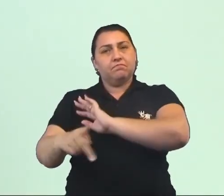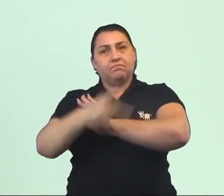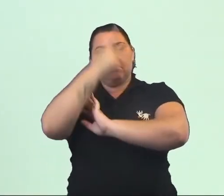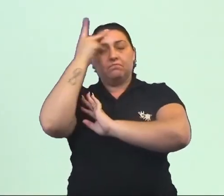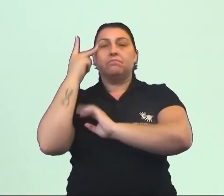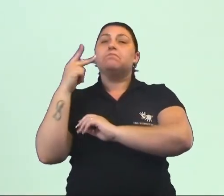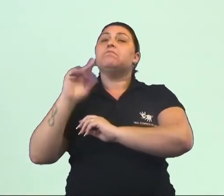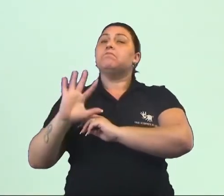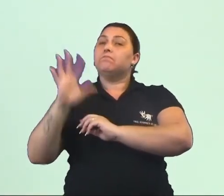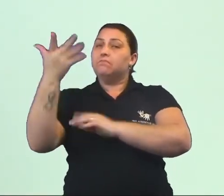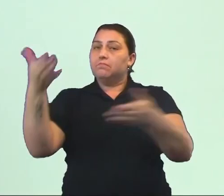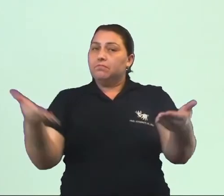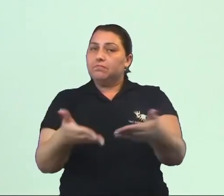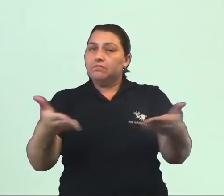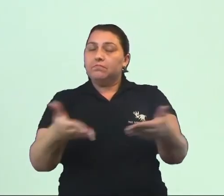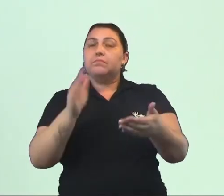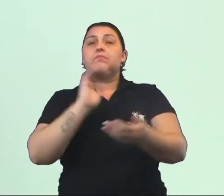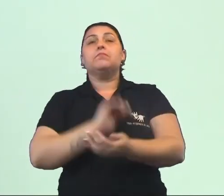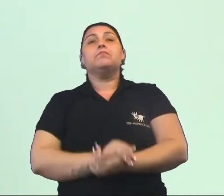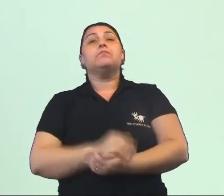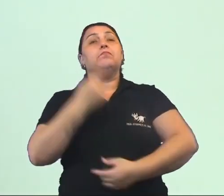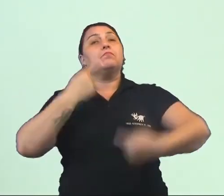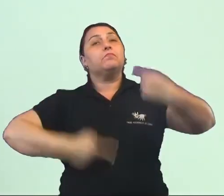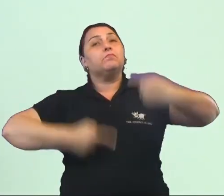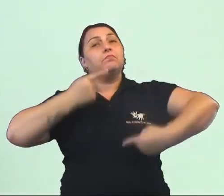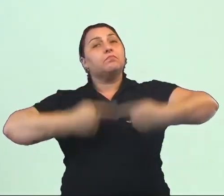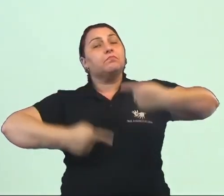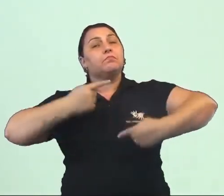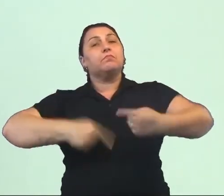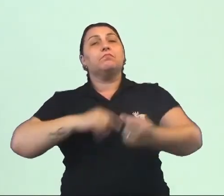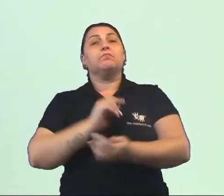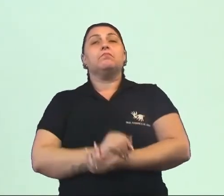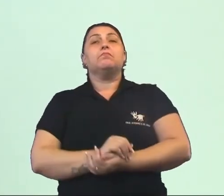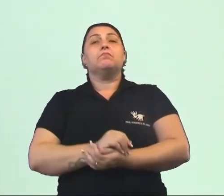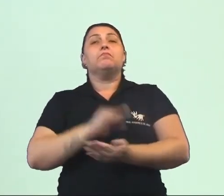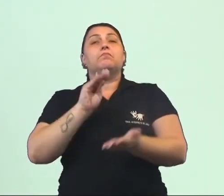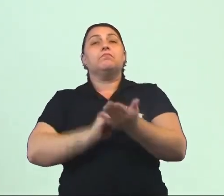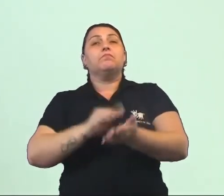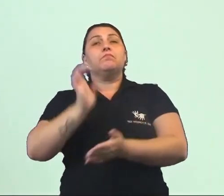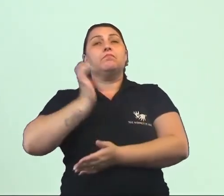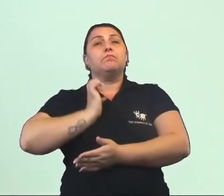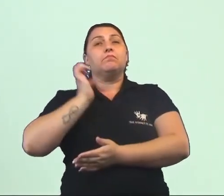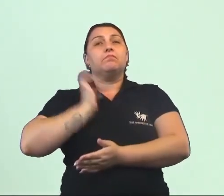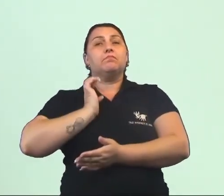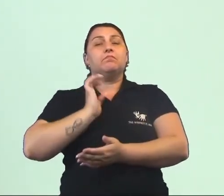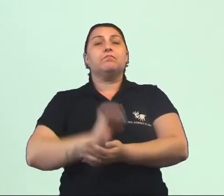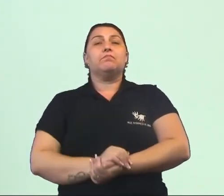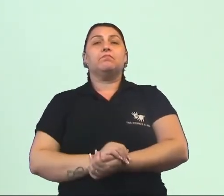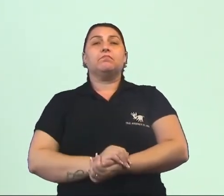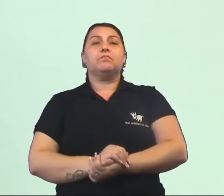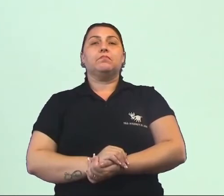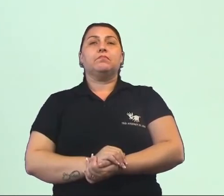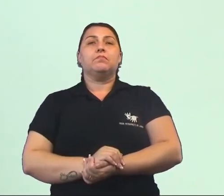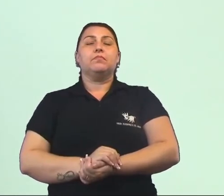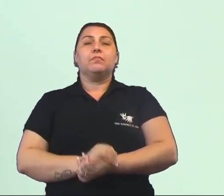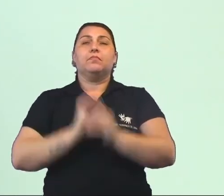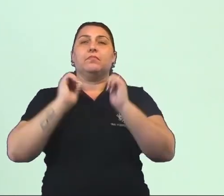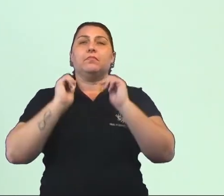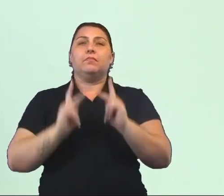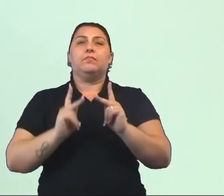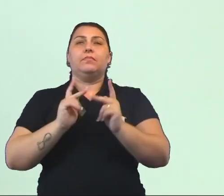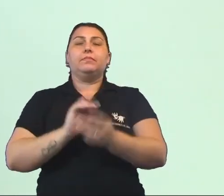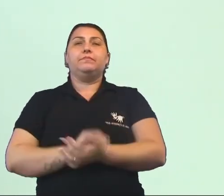acontecendo muito hoje em dia. Fundamentalismo político. Antiético. Contra princípio religioso.